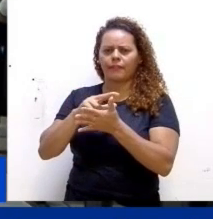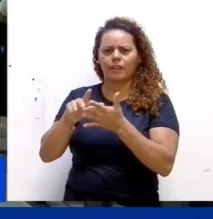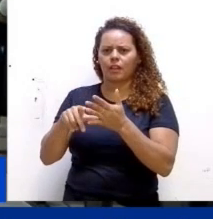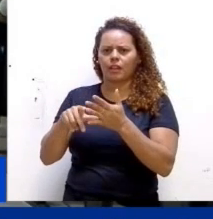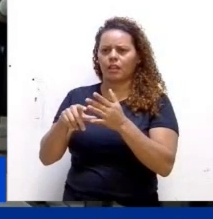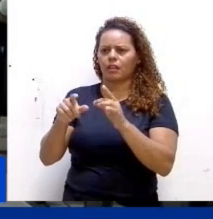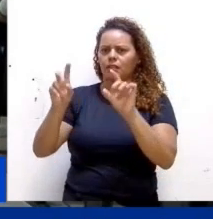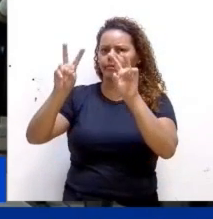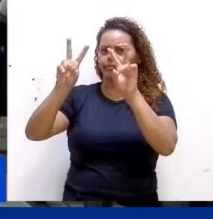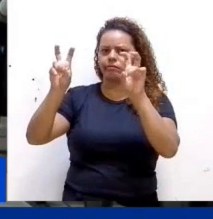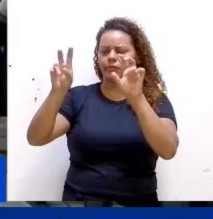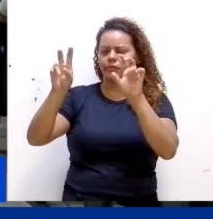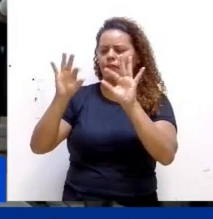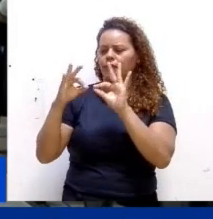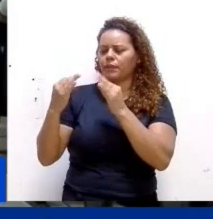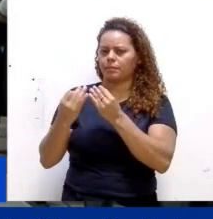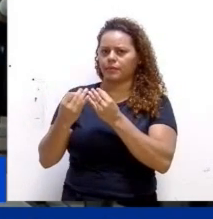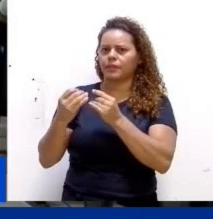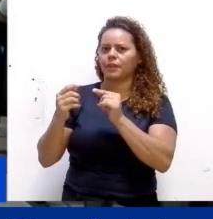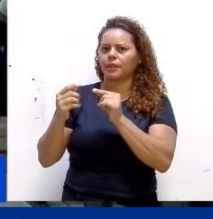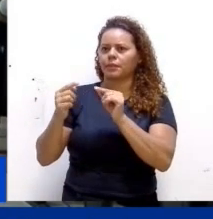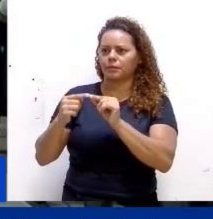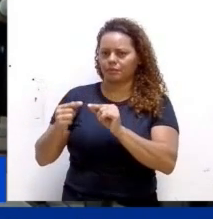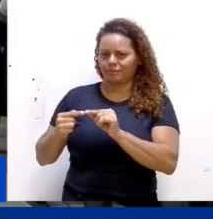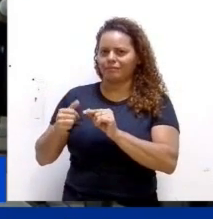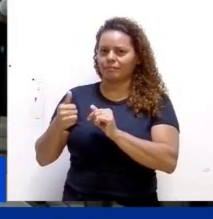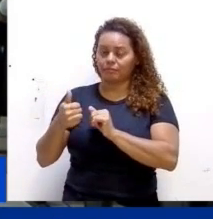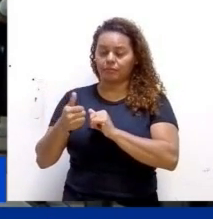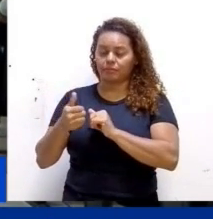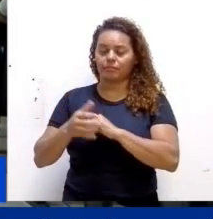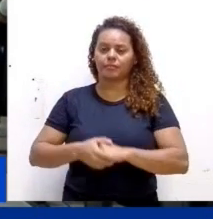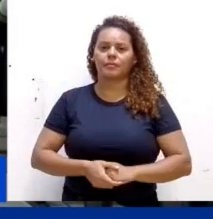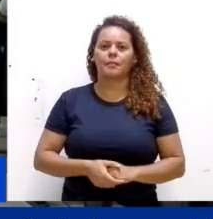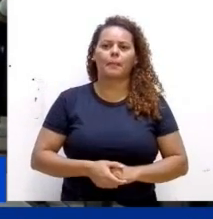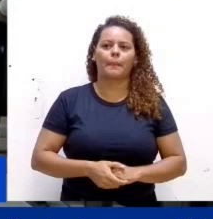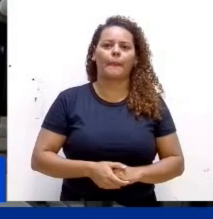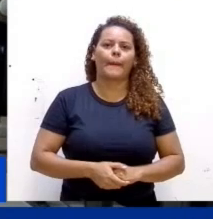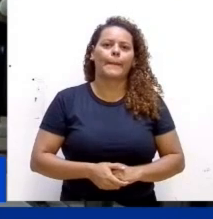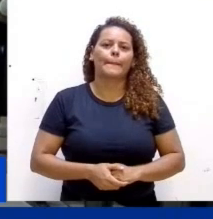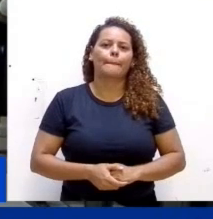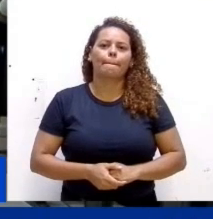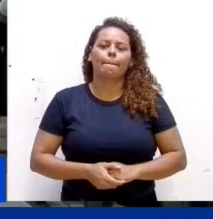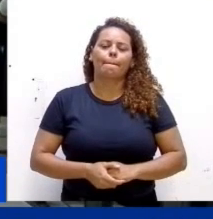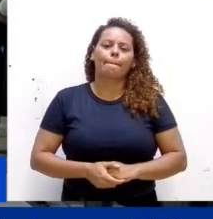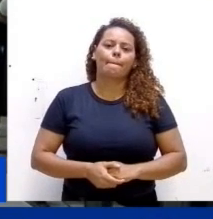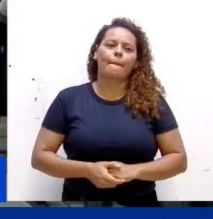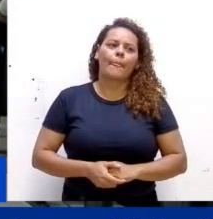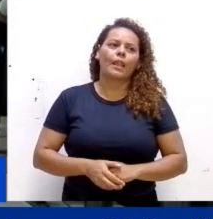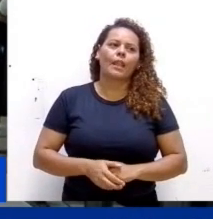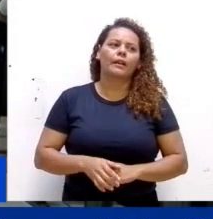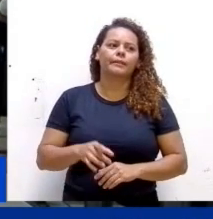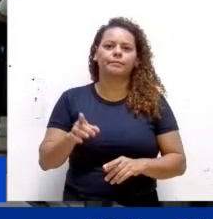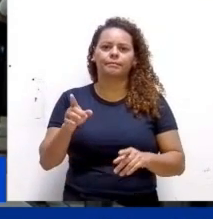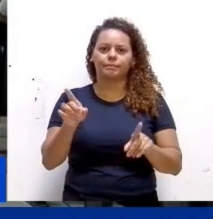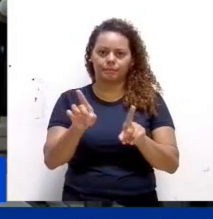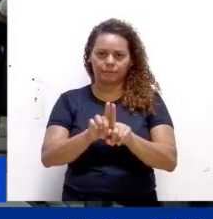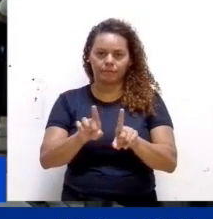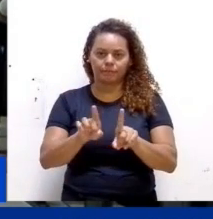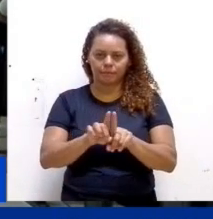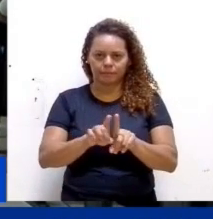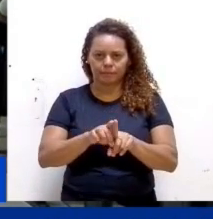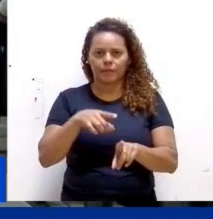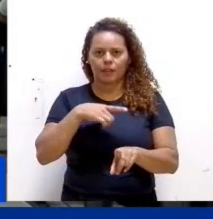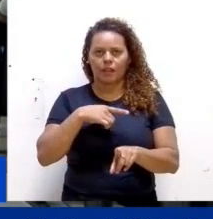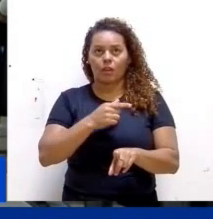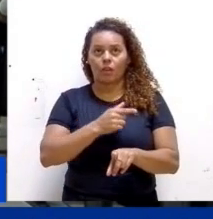de formação familiar. Uma delas, oriunda do casamento. E também pode permanece mais de ampla do auditório,